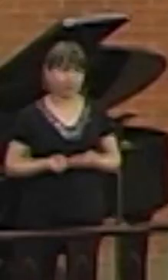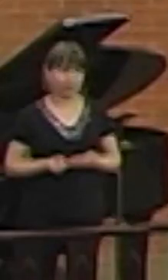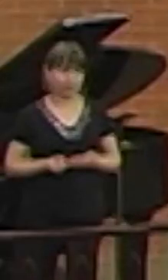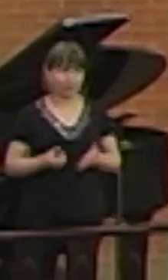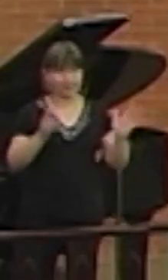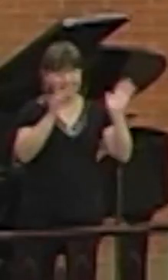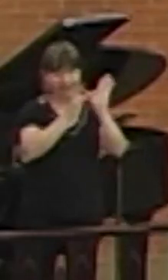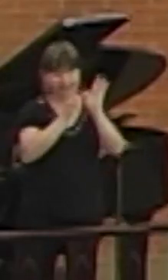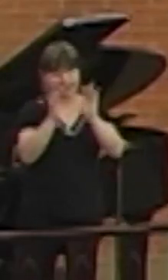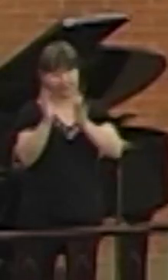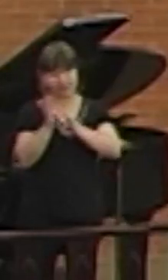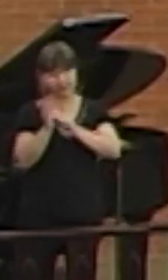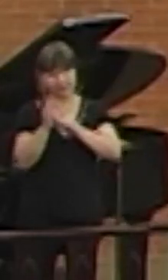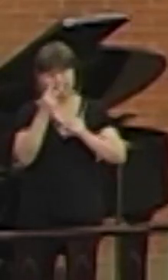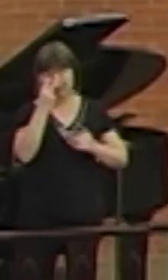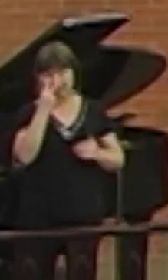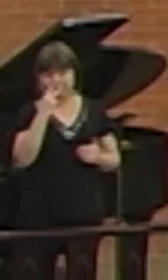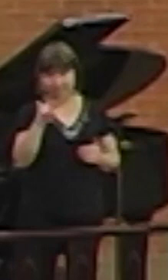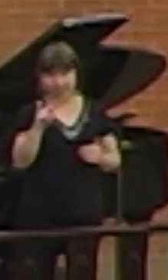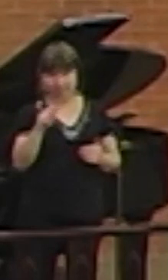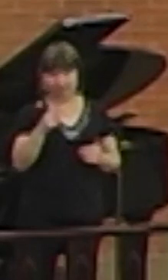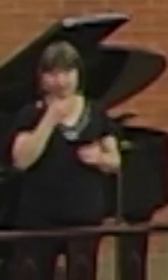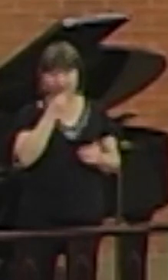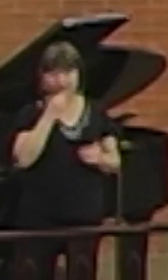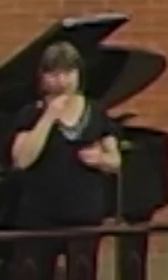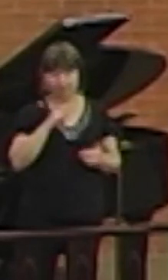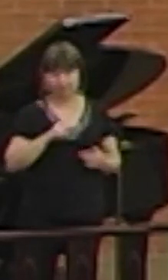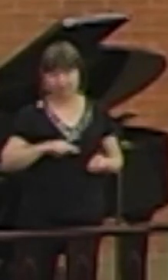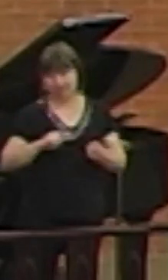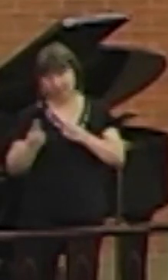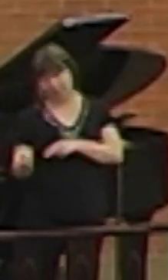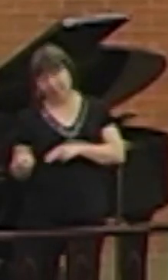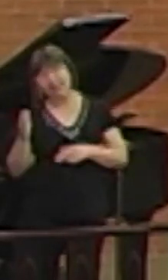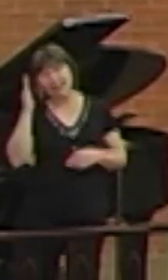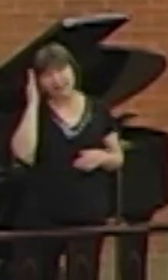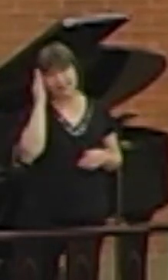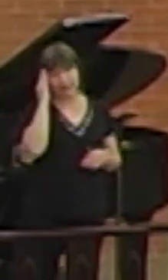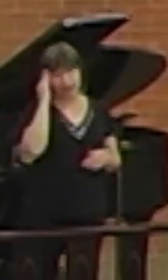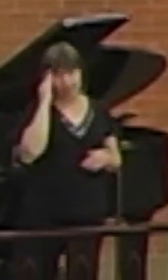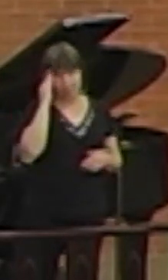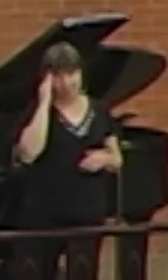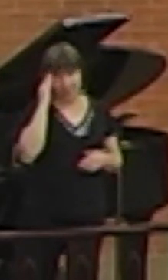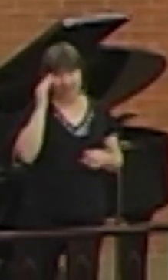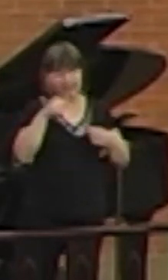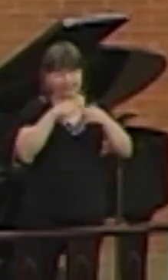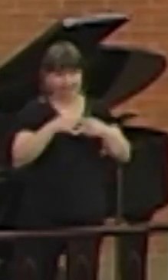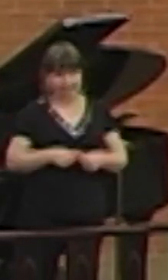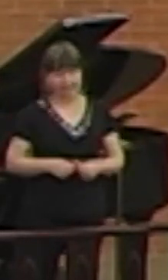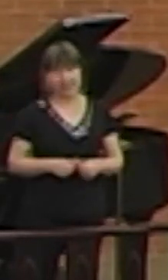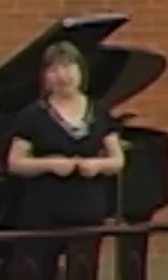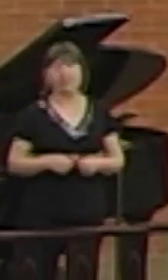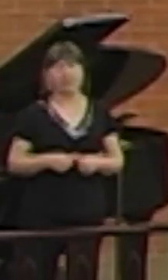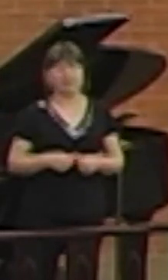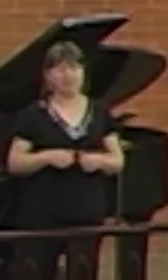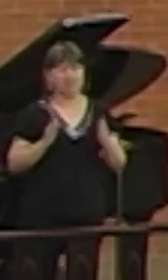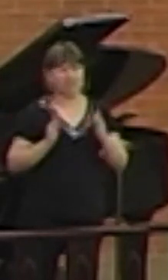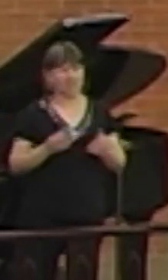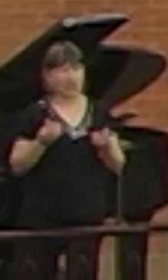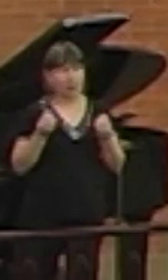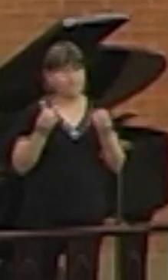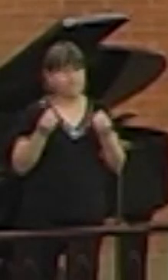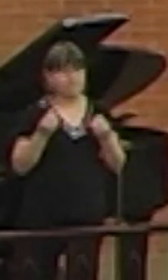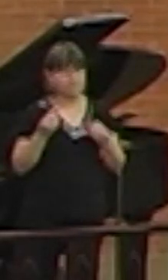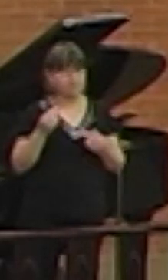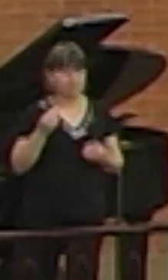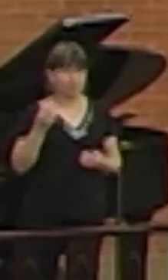Jesus vendo deitado e Sabendo que estava assim há muito tempo perguntou-lhe